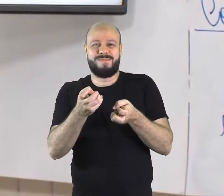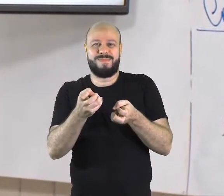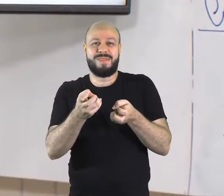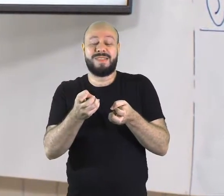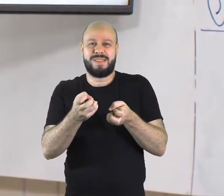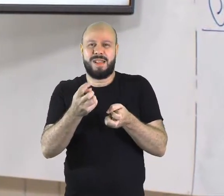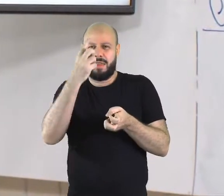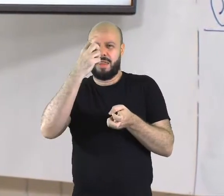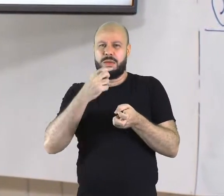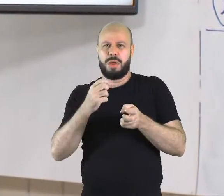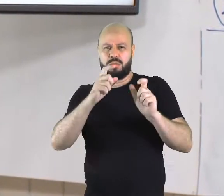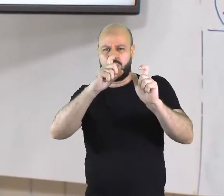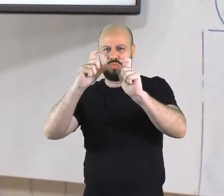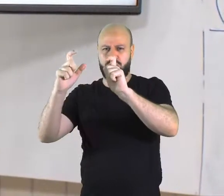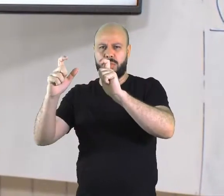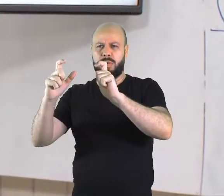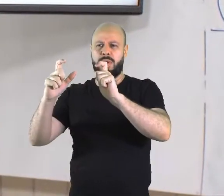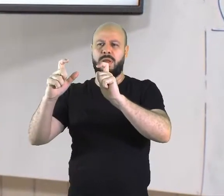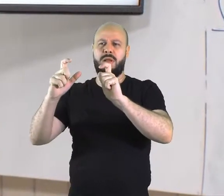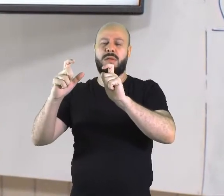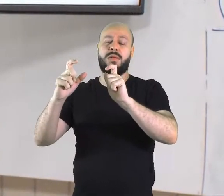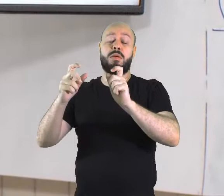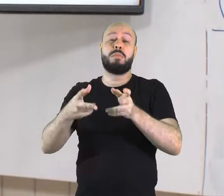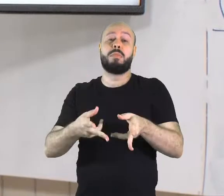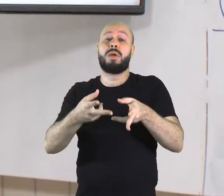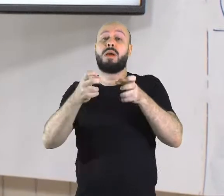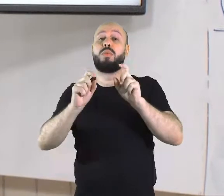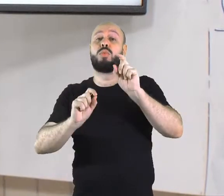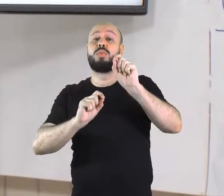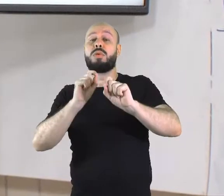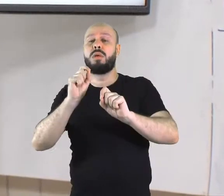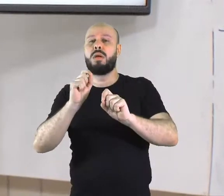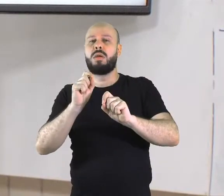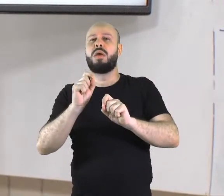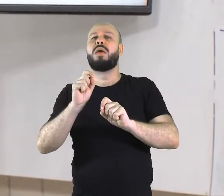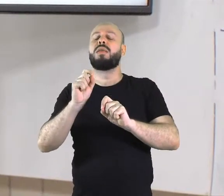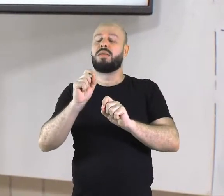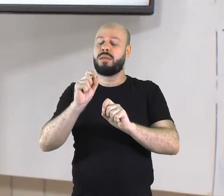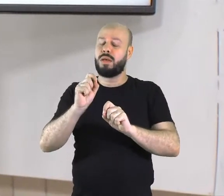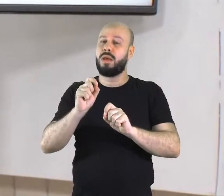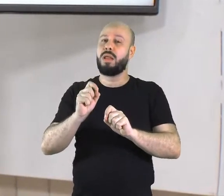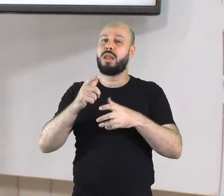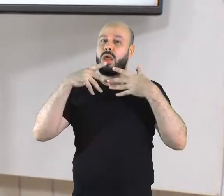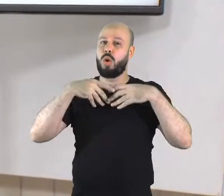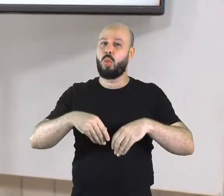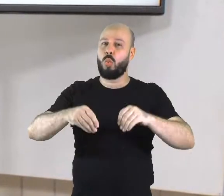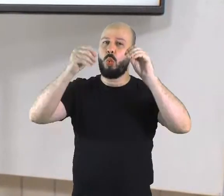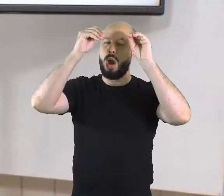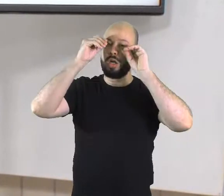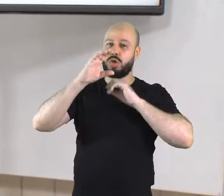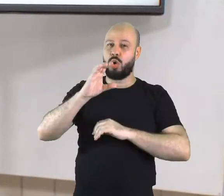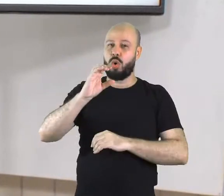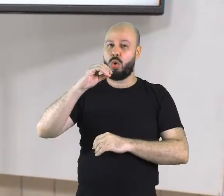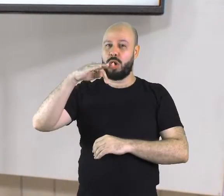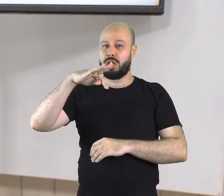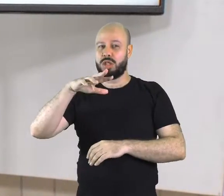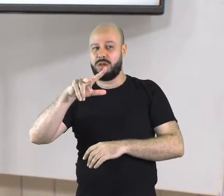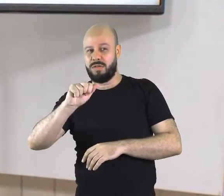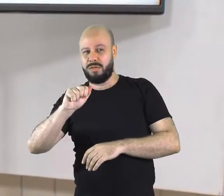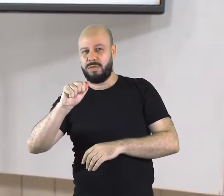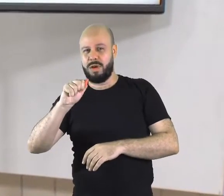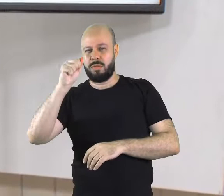nessa tirinha, a gente nota o emprego da linguagem conotativa, da linguagem no sentido